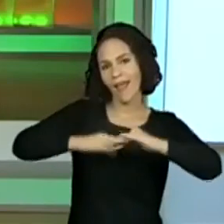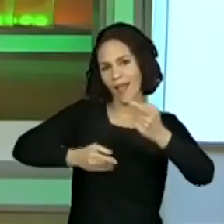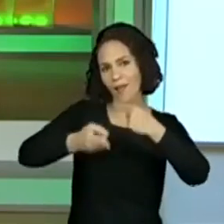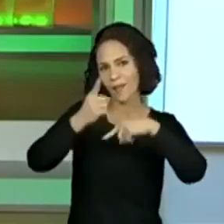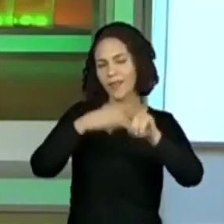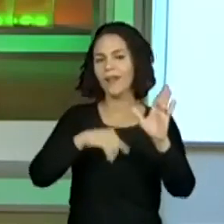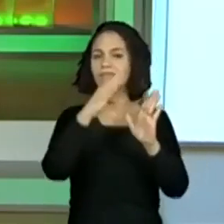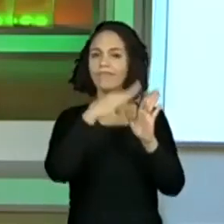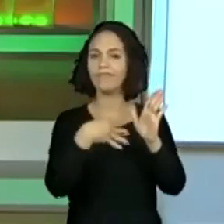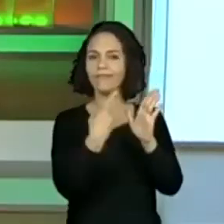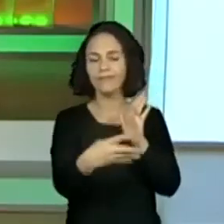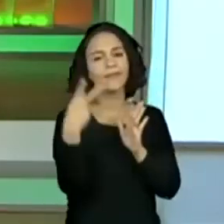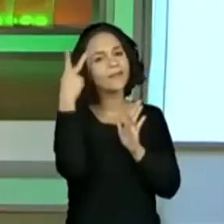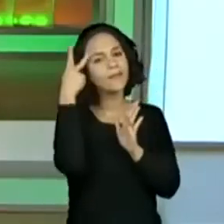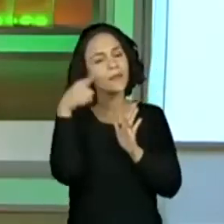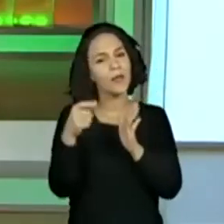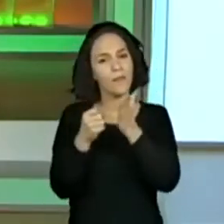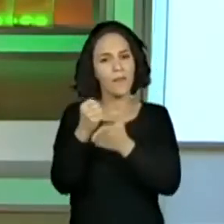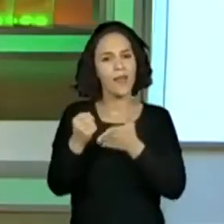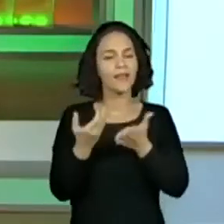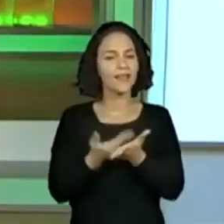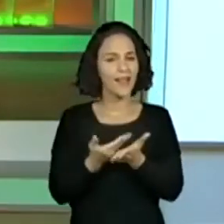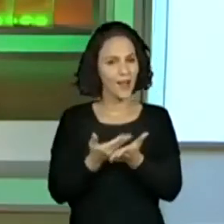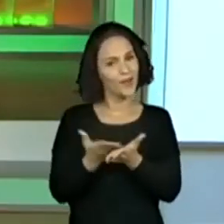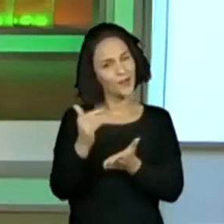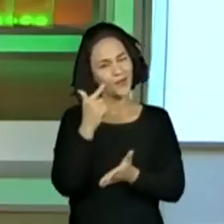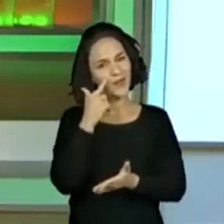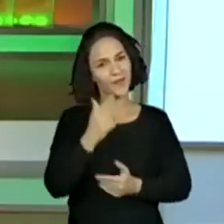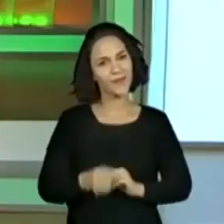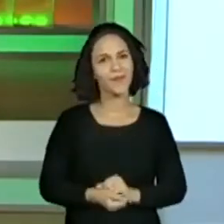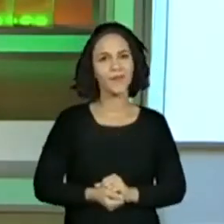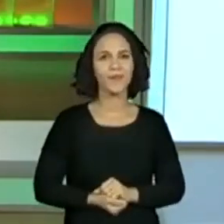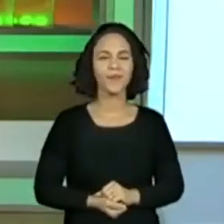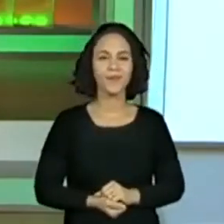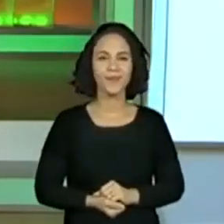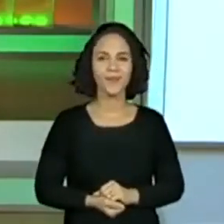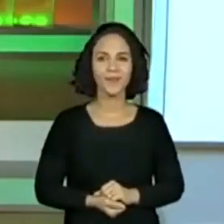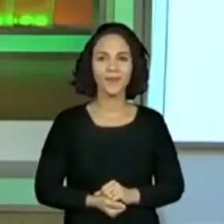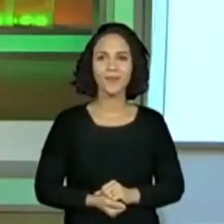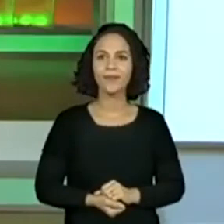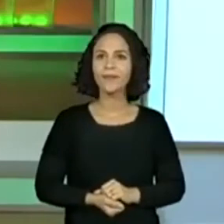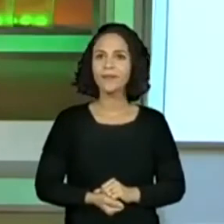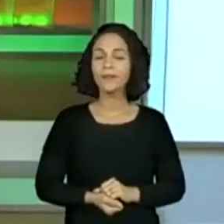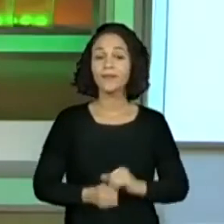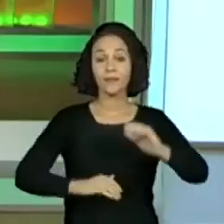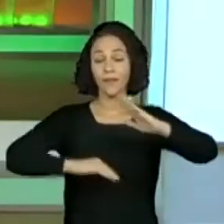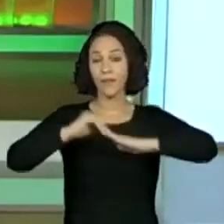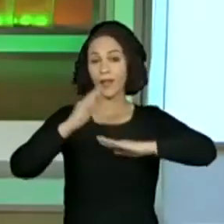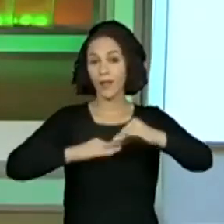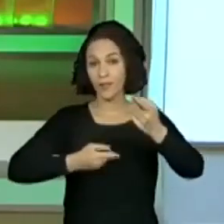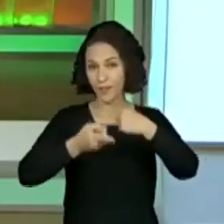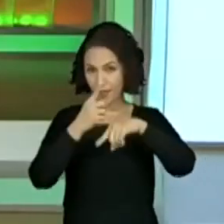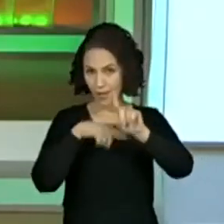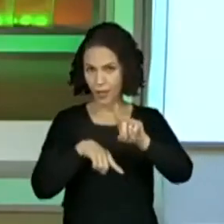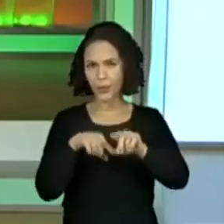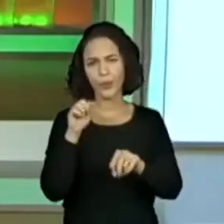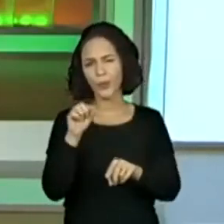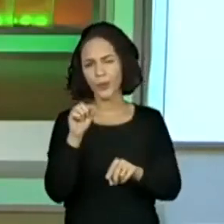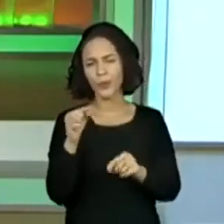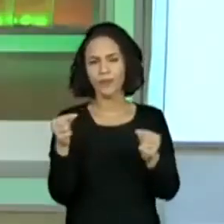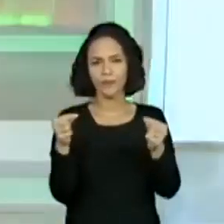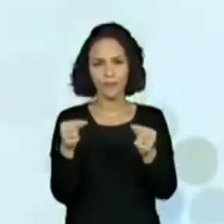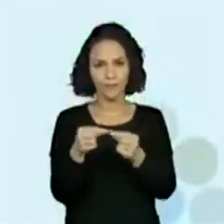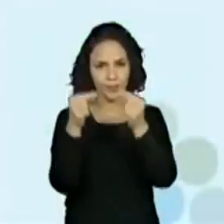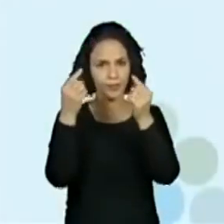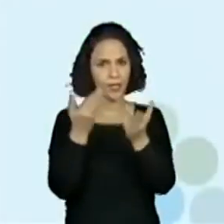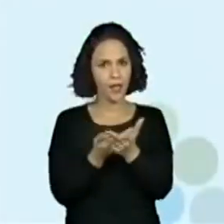paulista sobre a qual foi desenvolvida essa aula. Vamos lá? A habilidade do currículo paulista